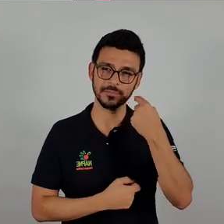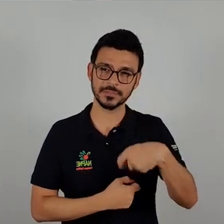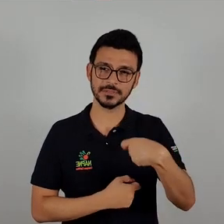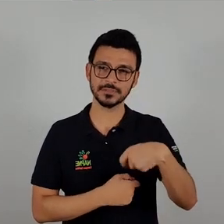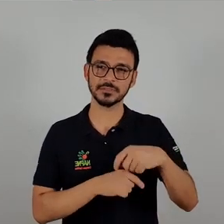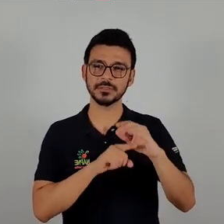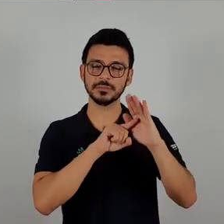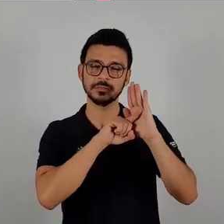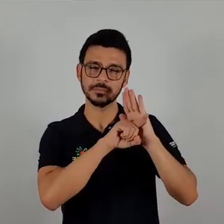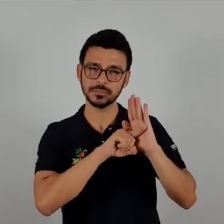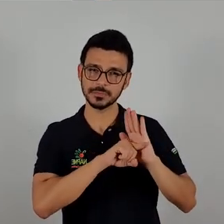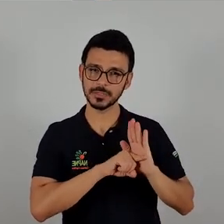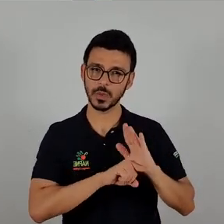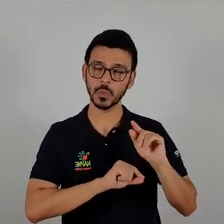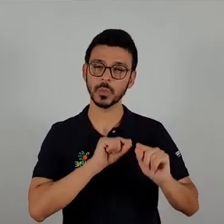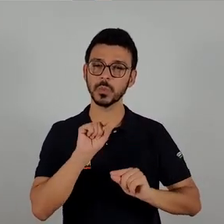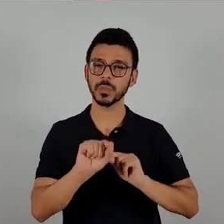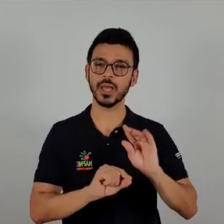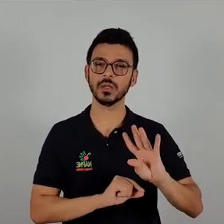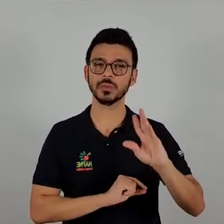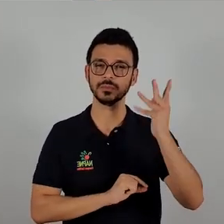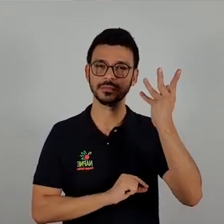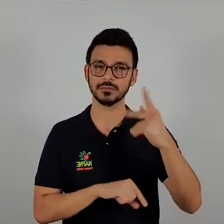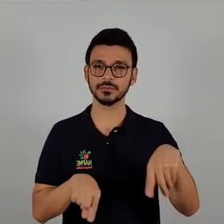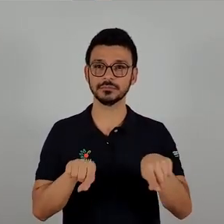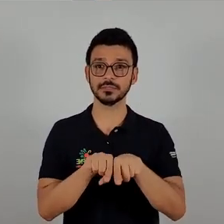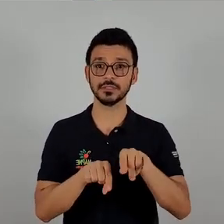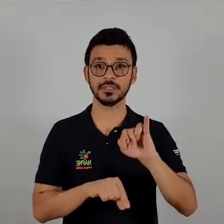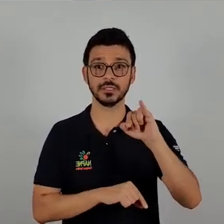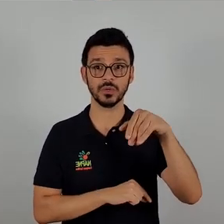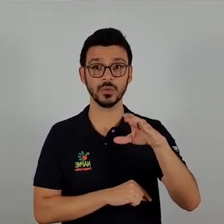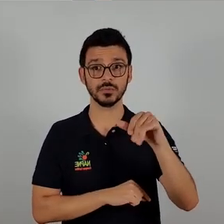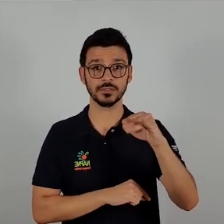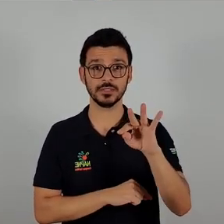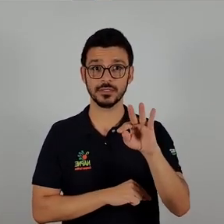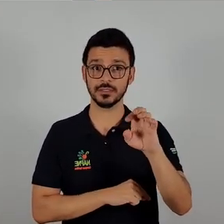Então, olhando a língua diz muito também, por isso que a gente deixa o animal bem à vontade.